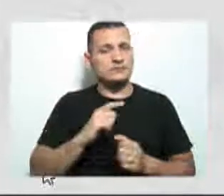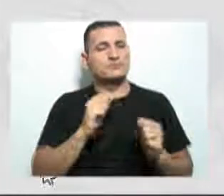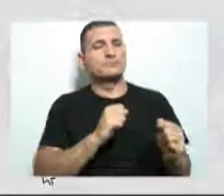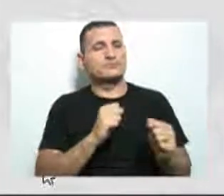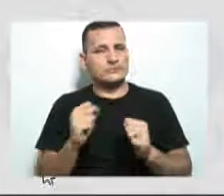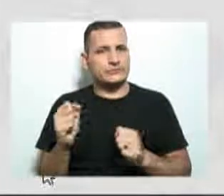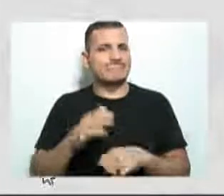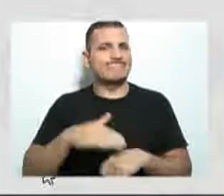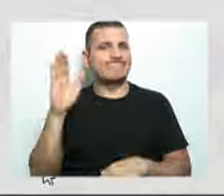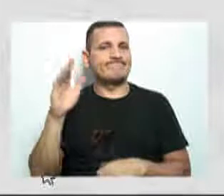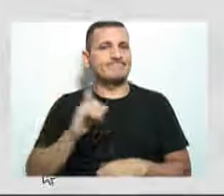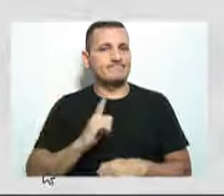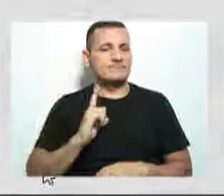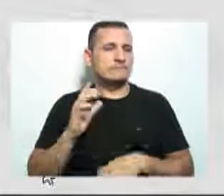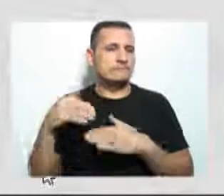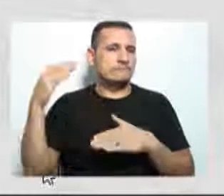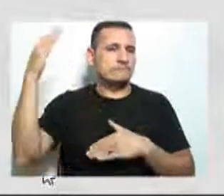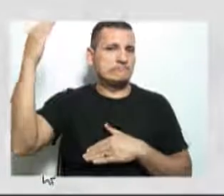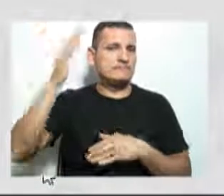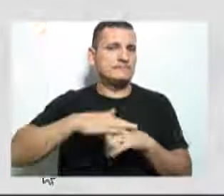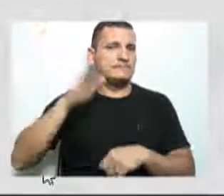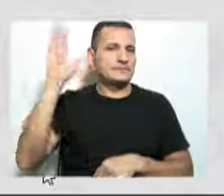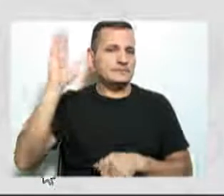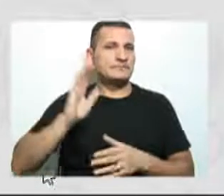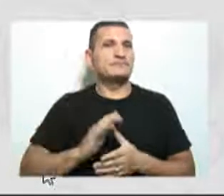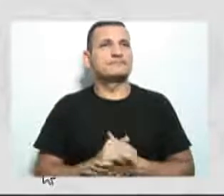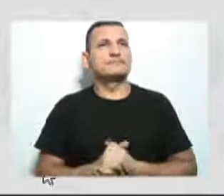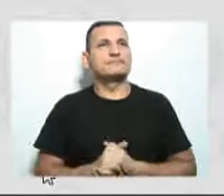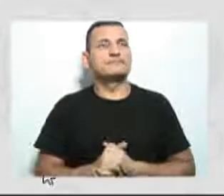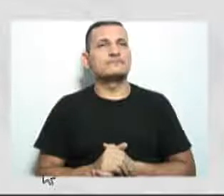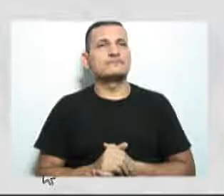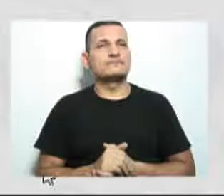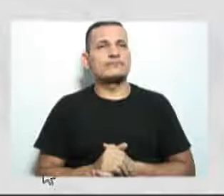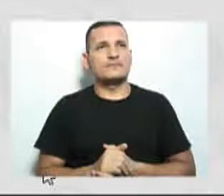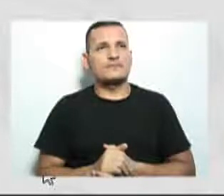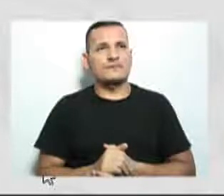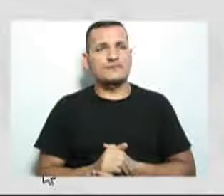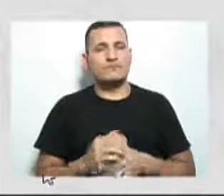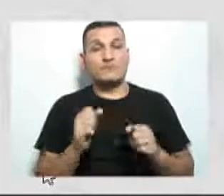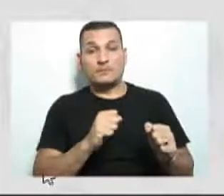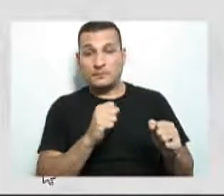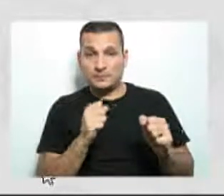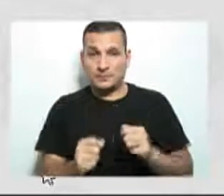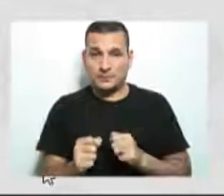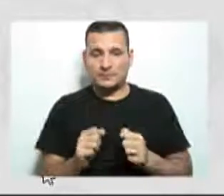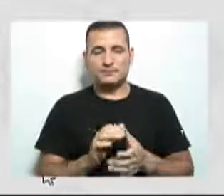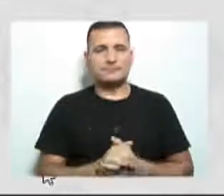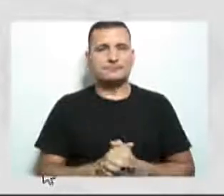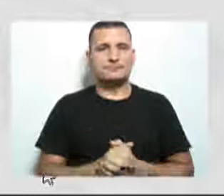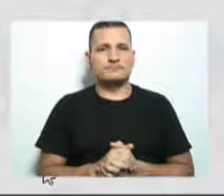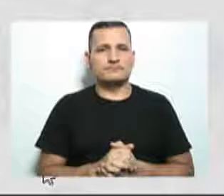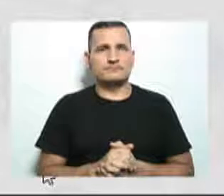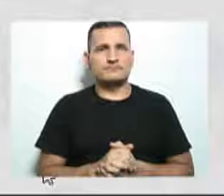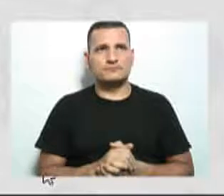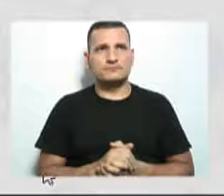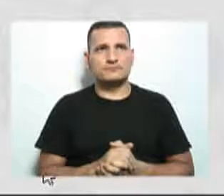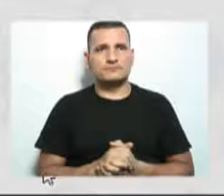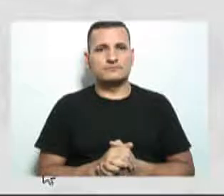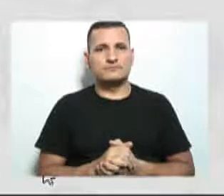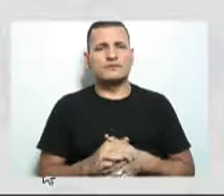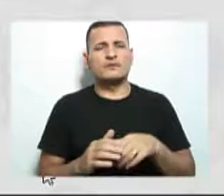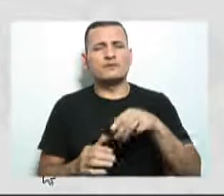muito, né, evoluído, muito grande. Poder manipulativo, baseado em